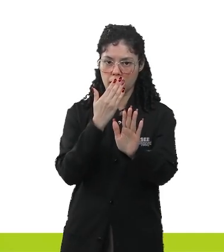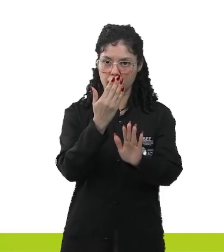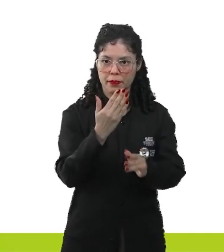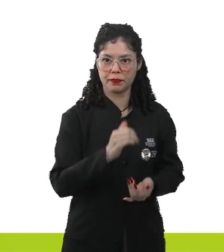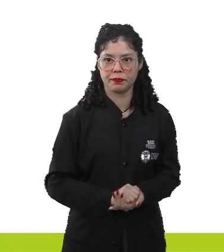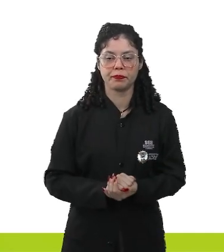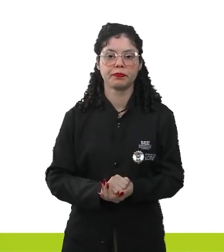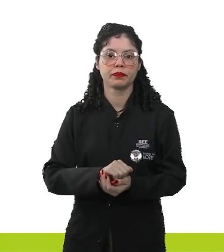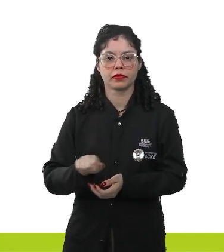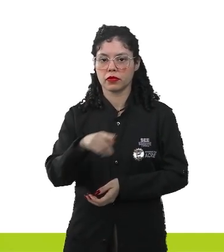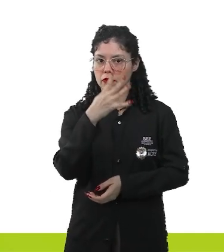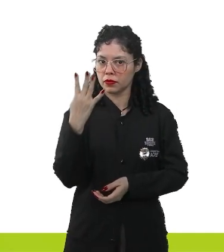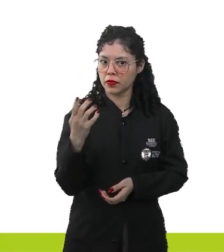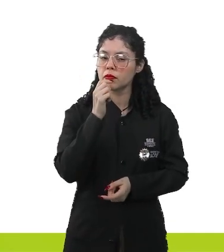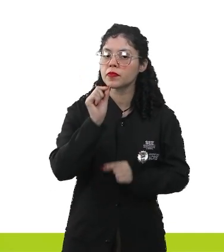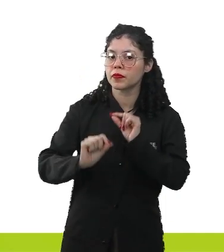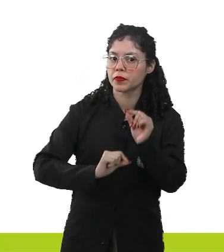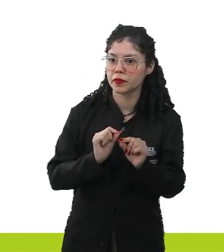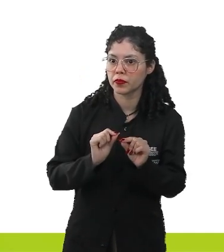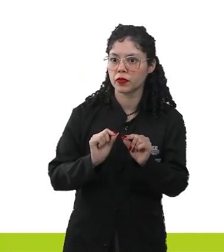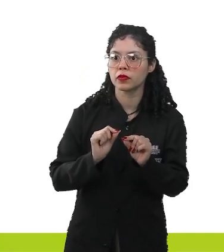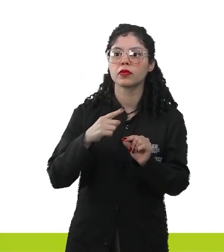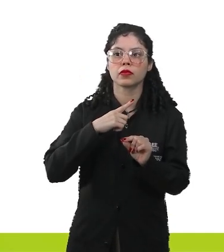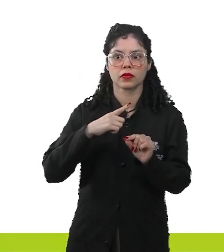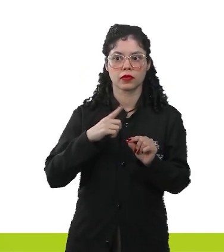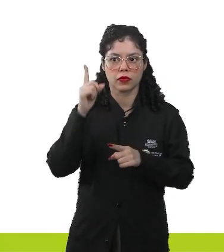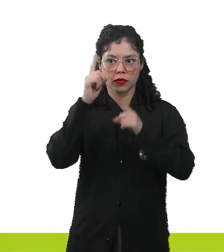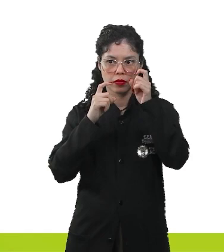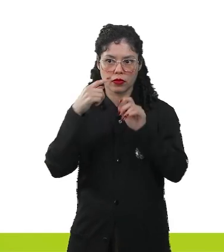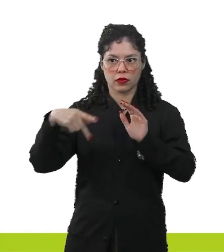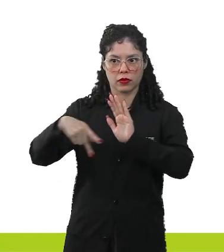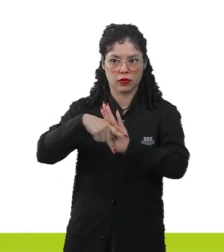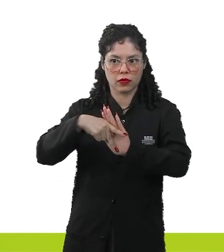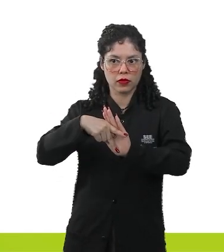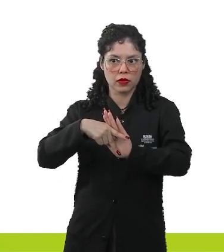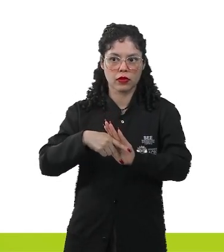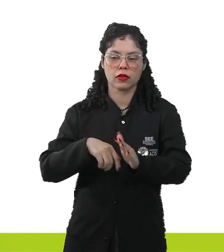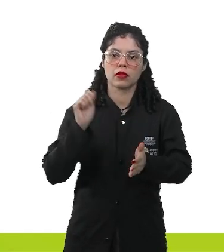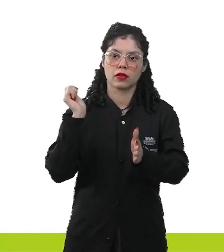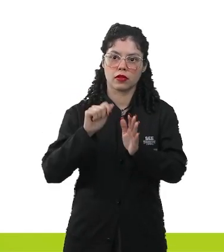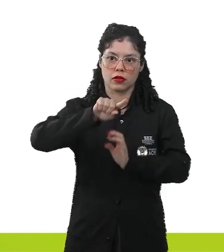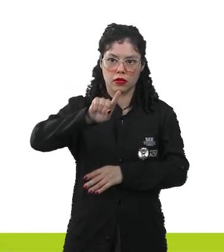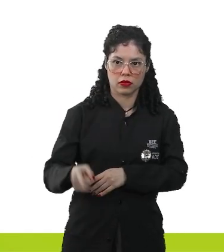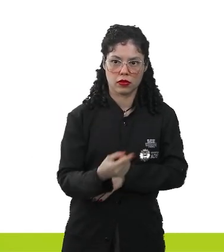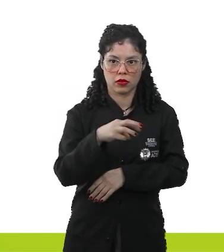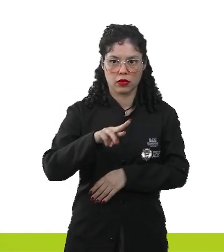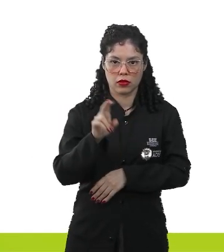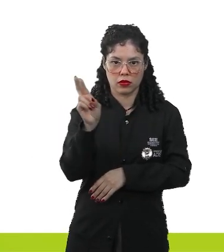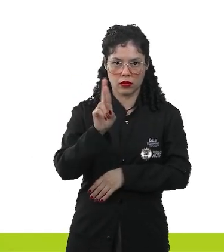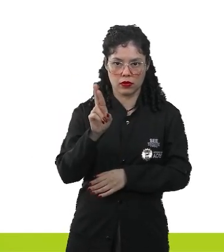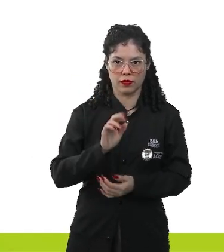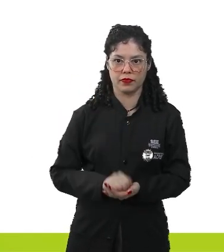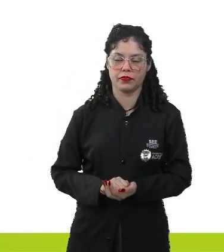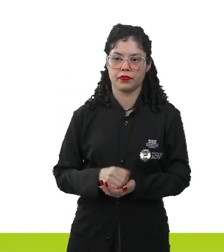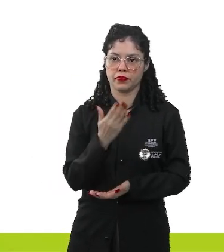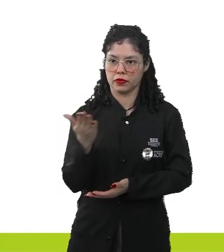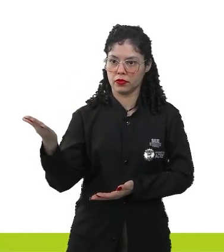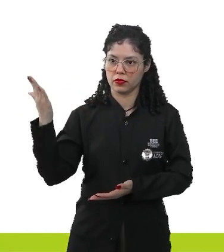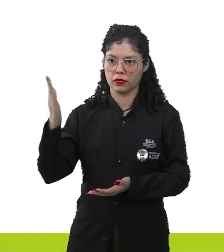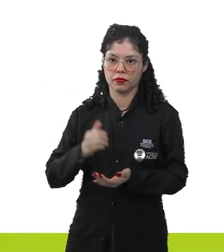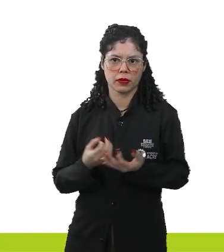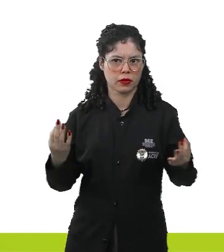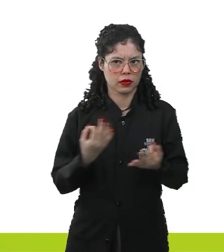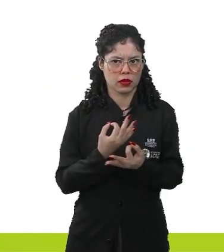em que as quantidades estão expressas em milhar de real. Nós temos aí